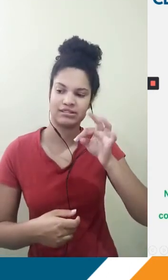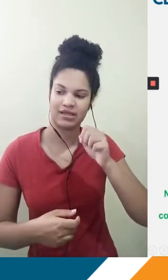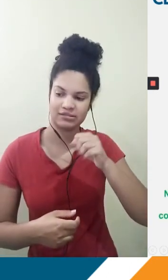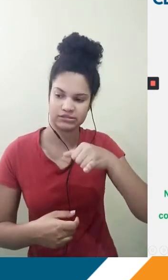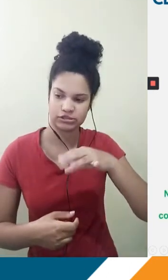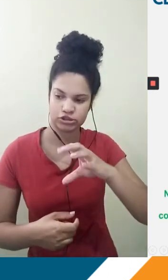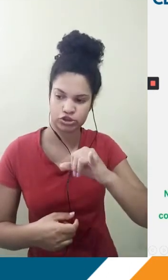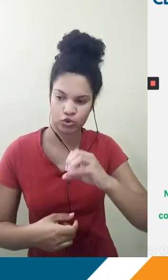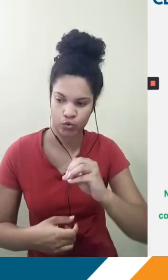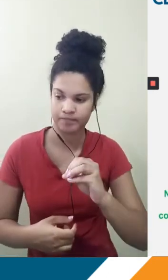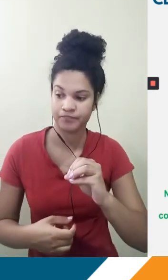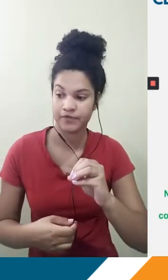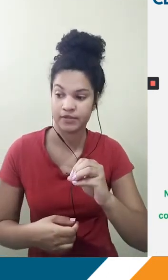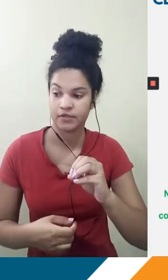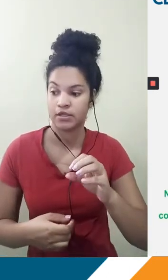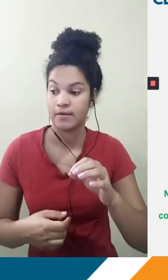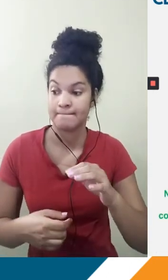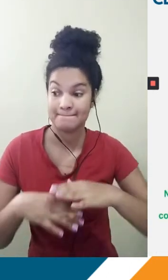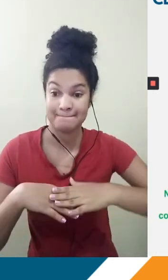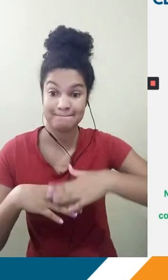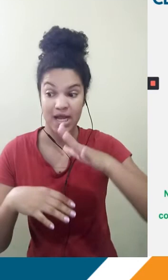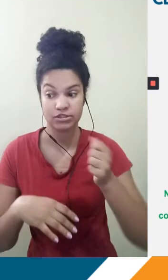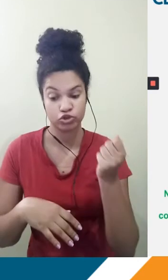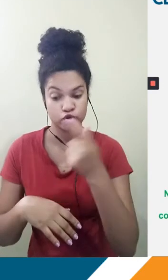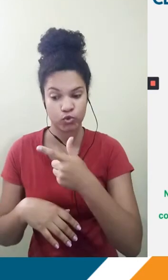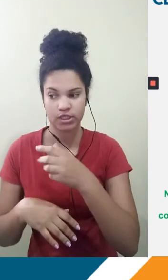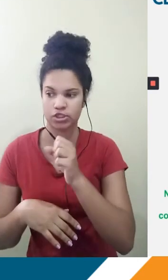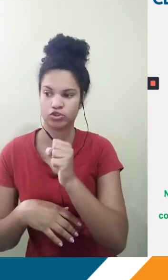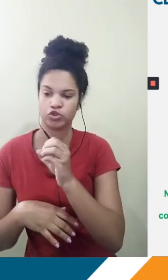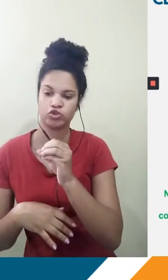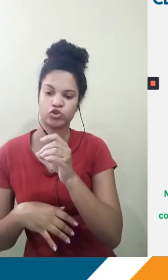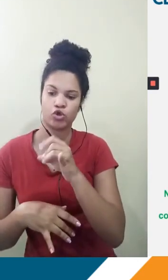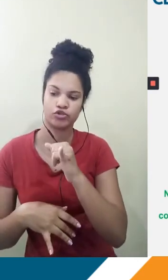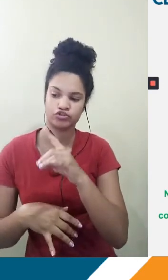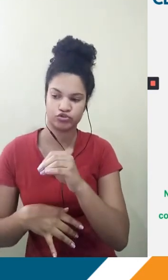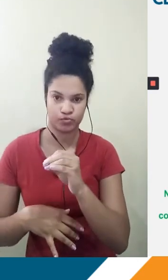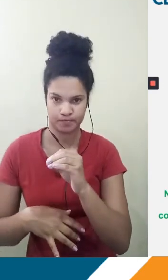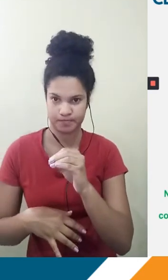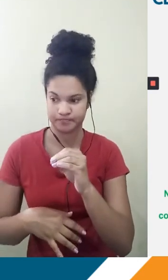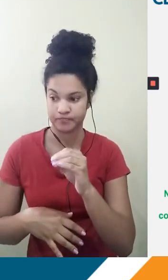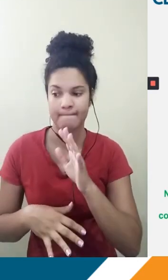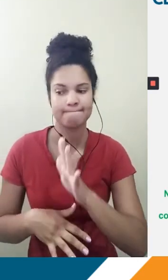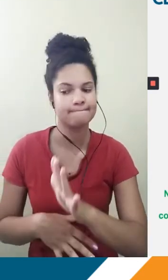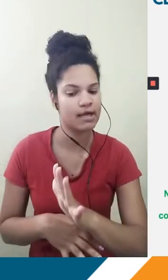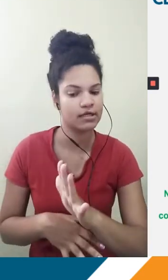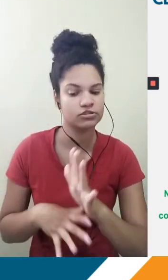do que a concentração de sódio. Mas, considerando um mecanismo